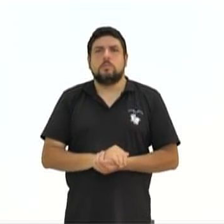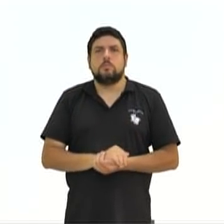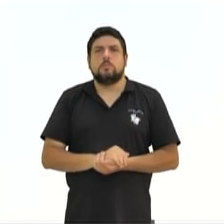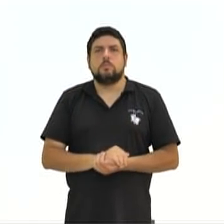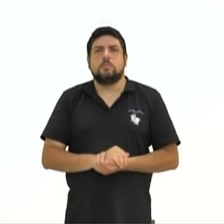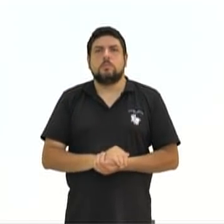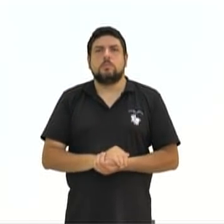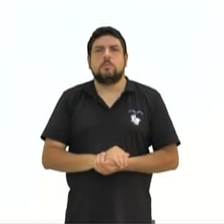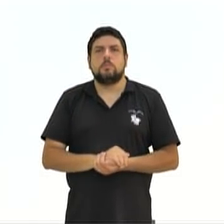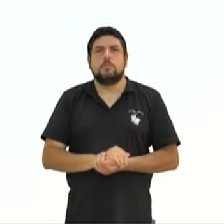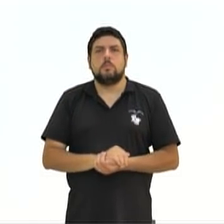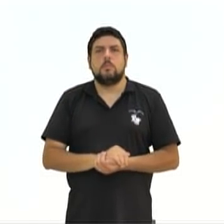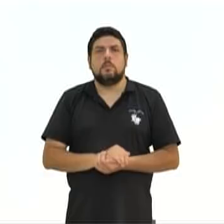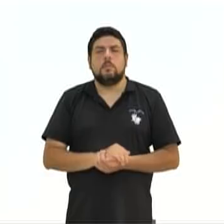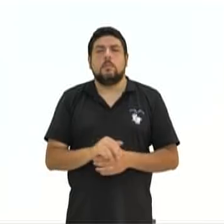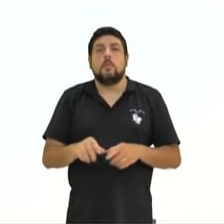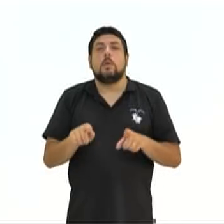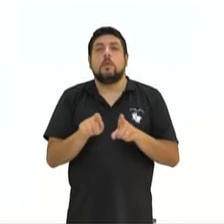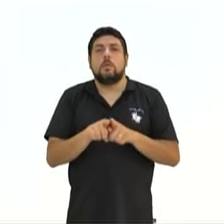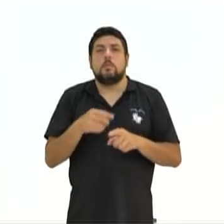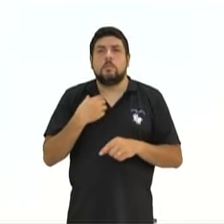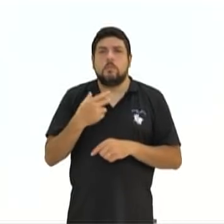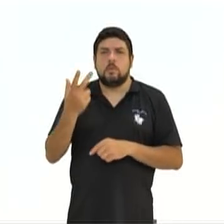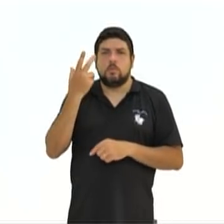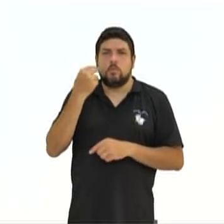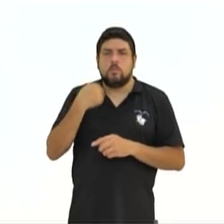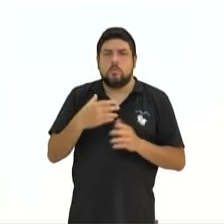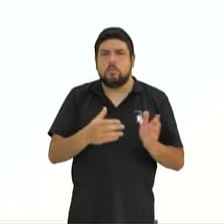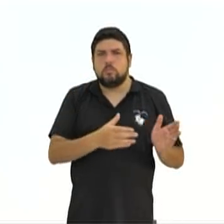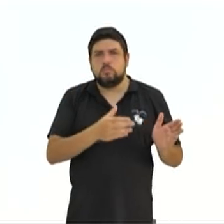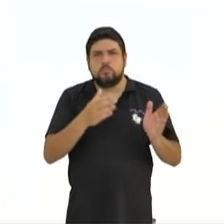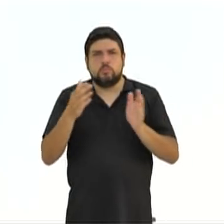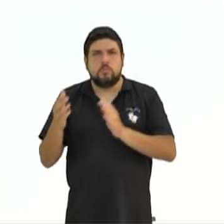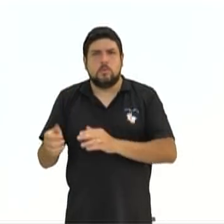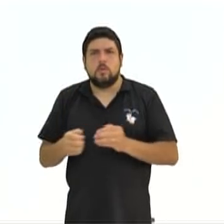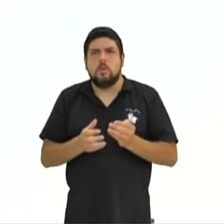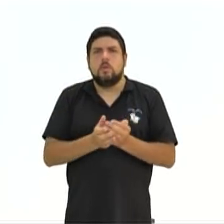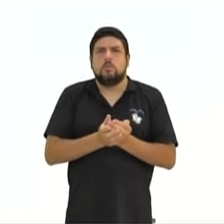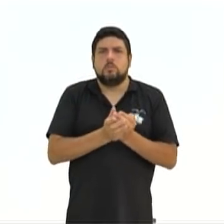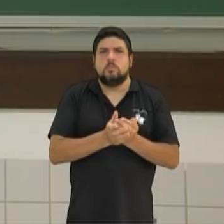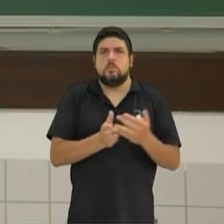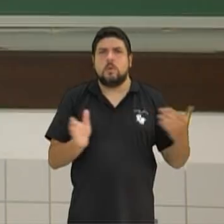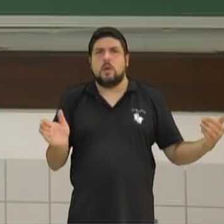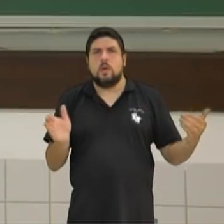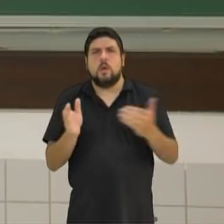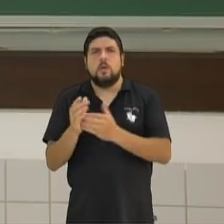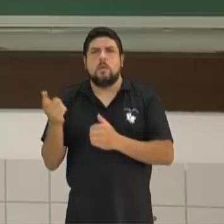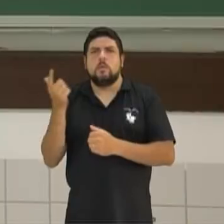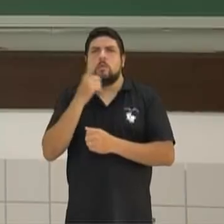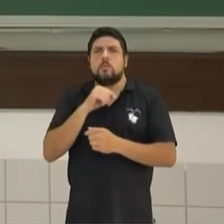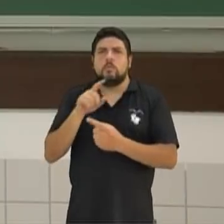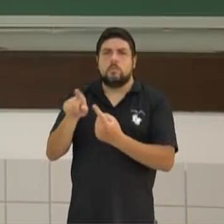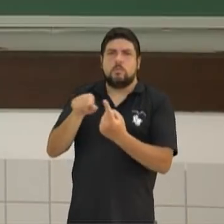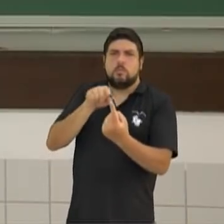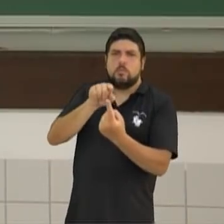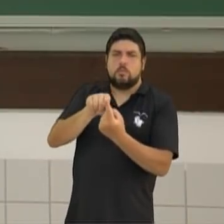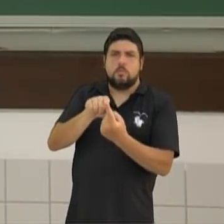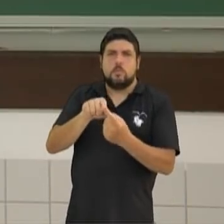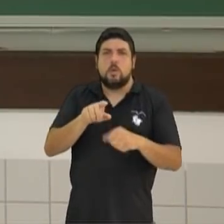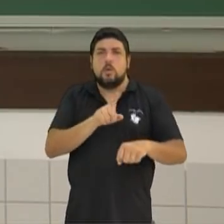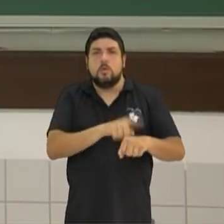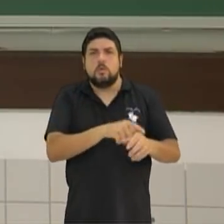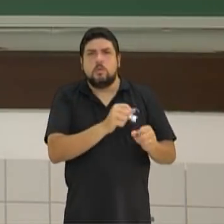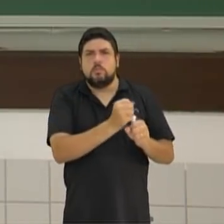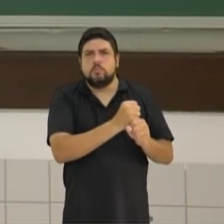oceânicas. E o secular processo de navegação portuguesa até alcançar esse objetivo, o tempo que